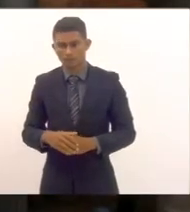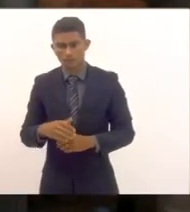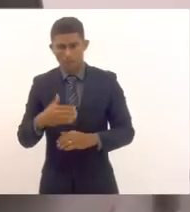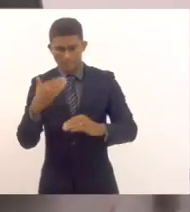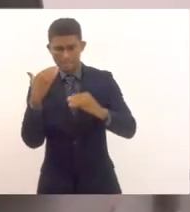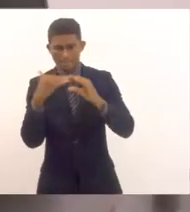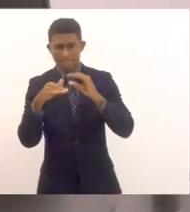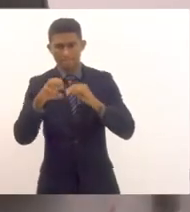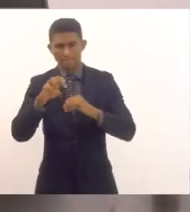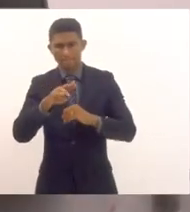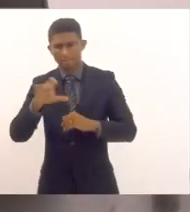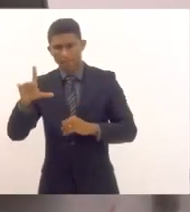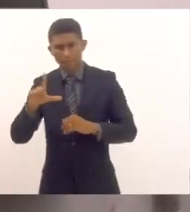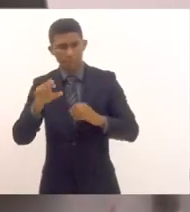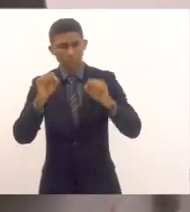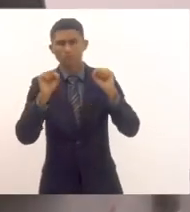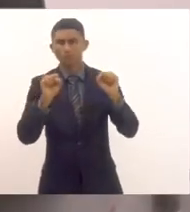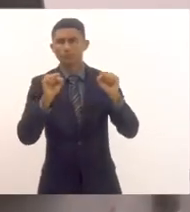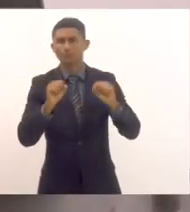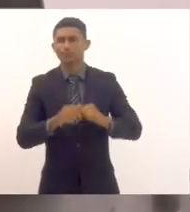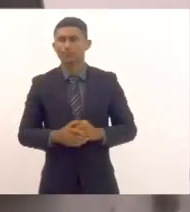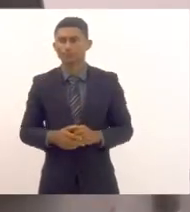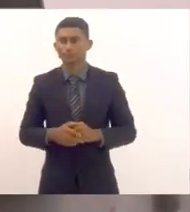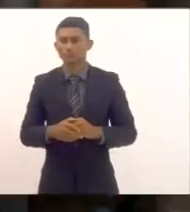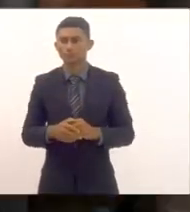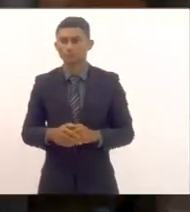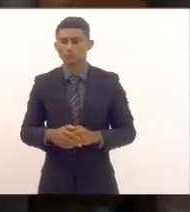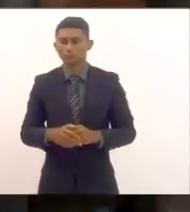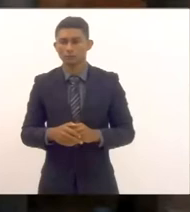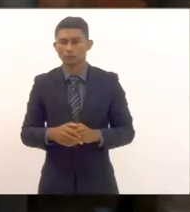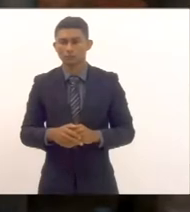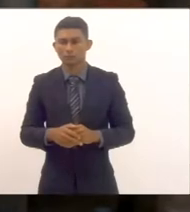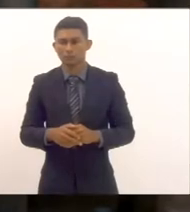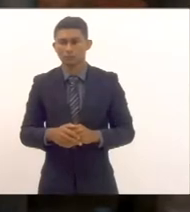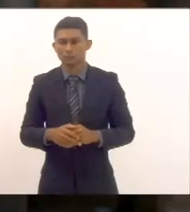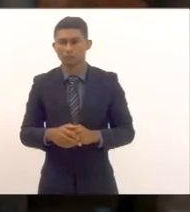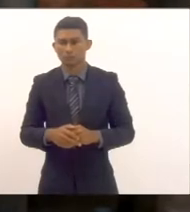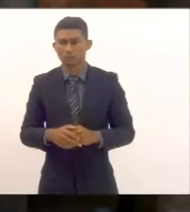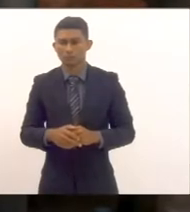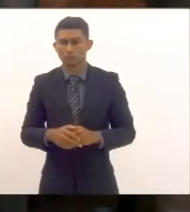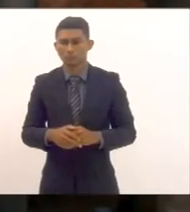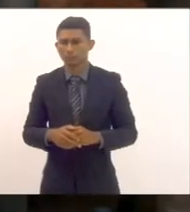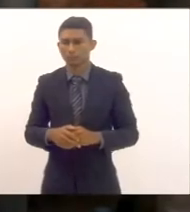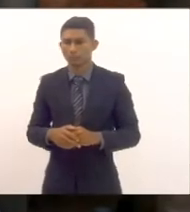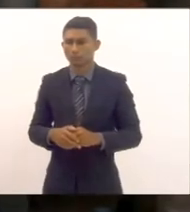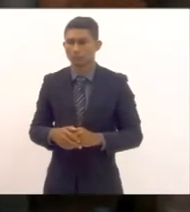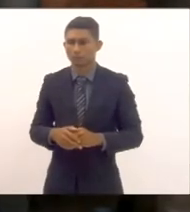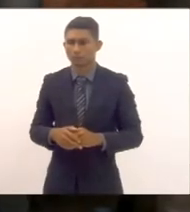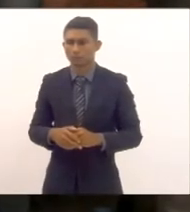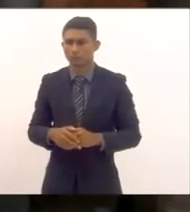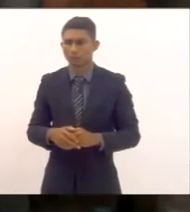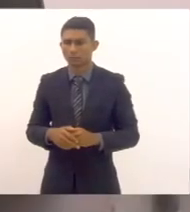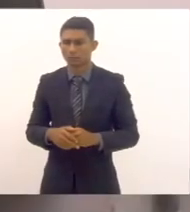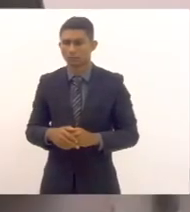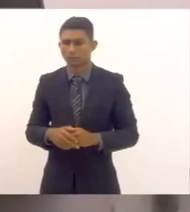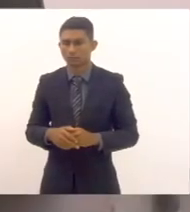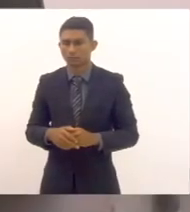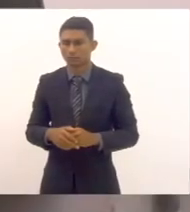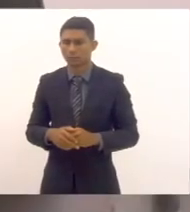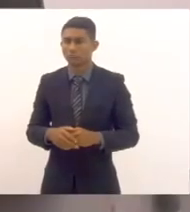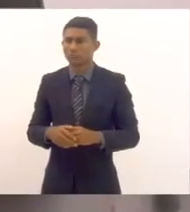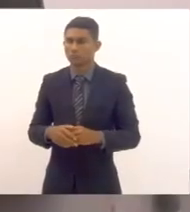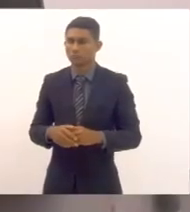e-mail eu queria ter uma cópia aqui assim não mas é melhor me permitindo aqui a presidente